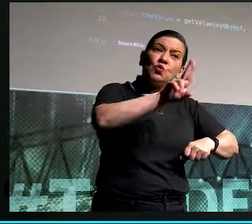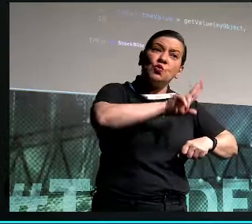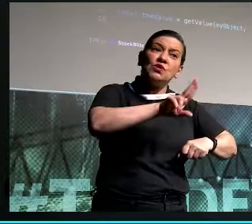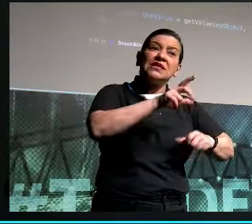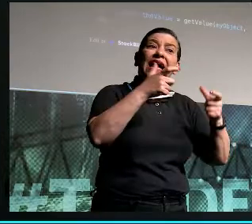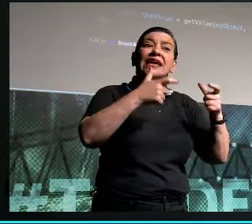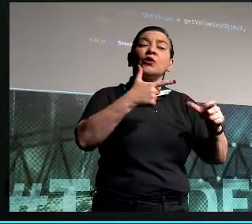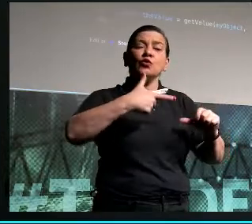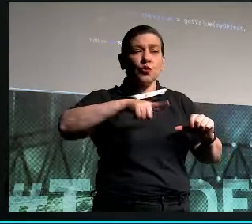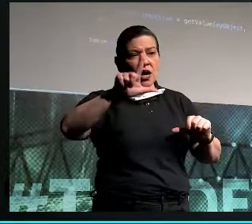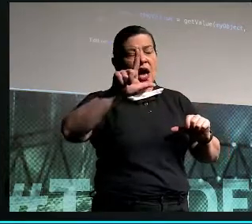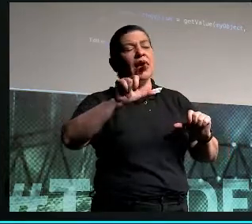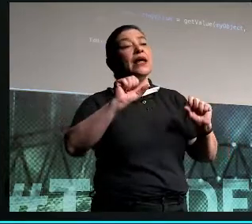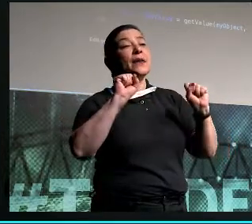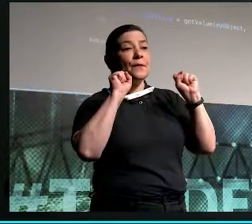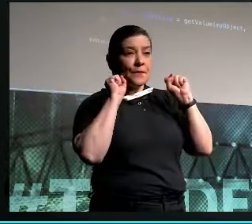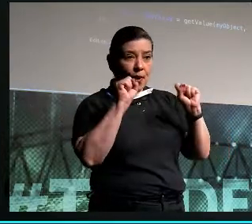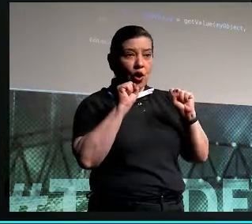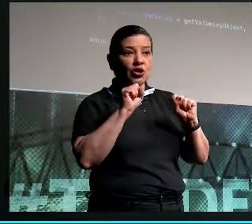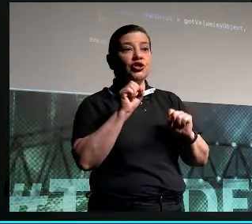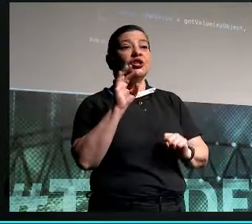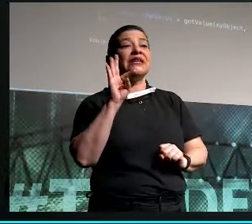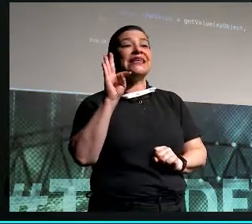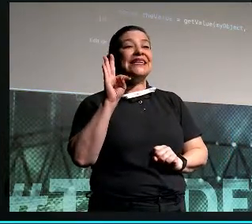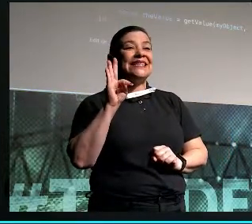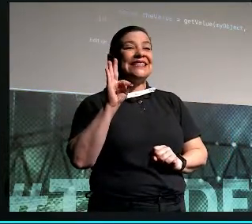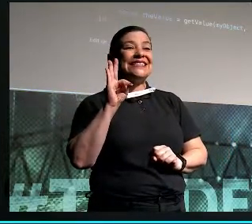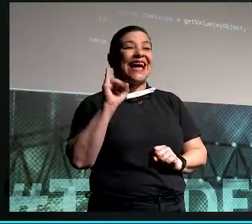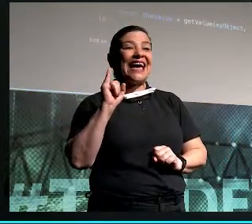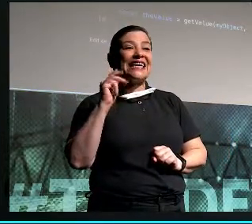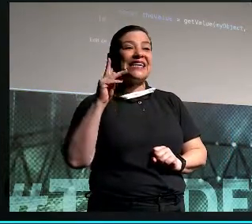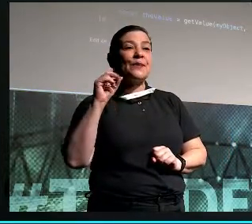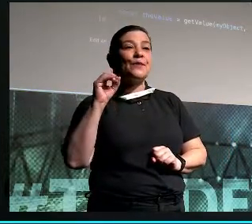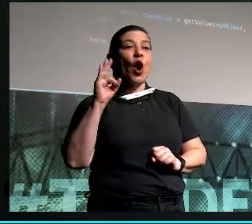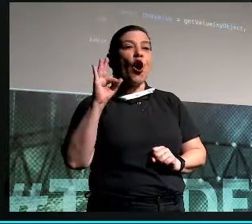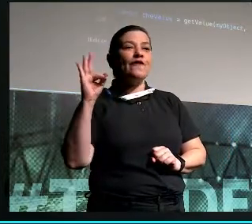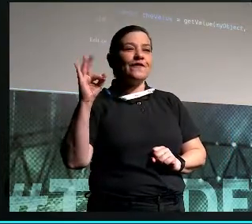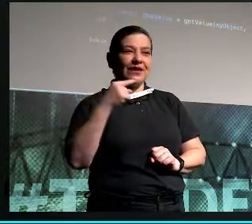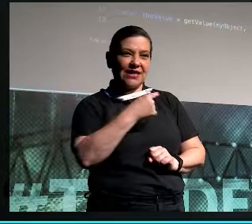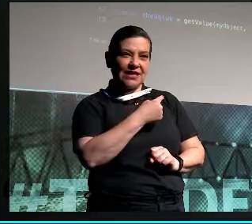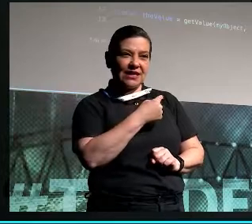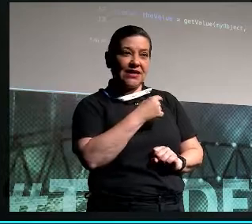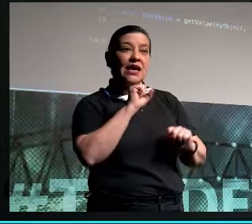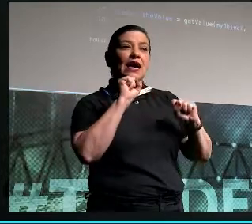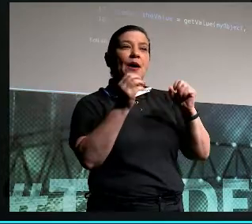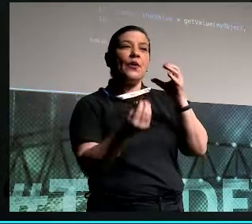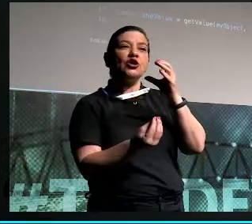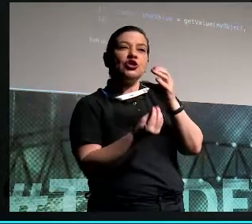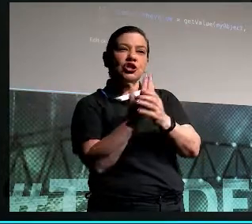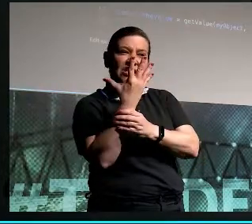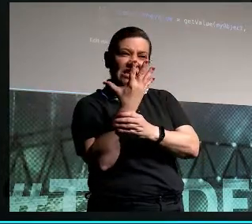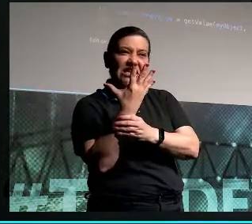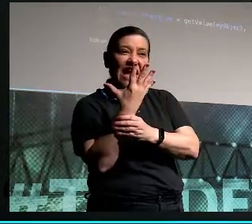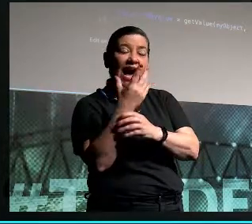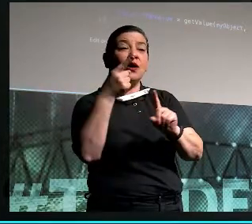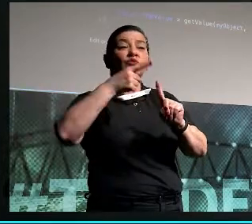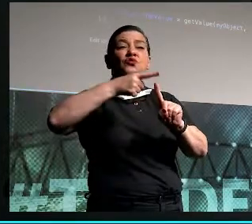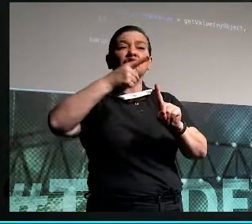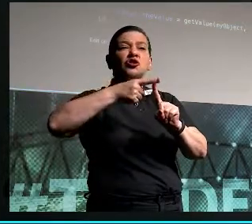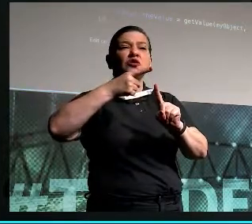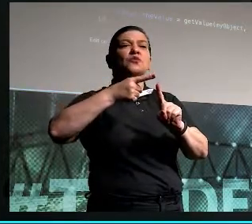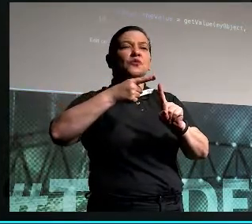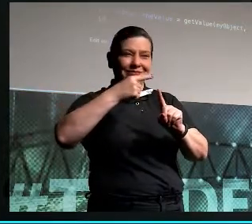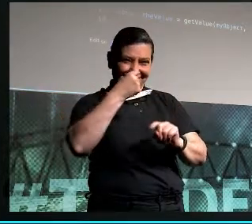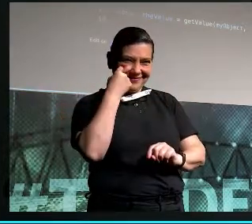lugar. Você pode usar o typeof. O typeof do TypeScript, você pode criar um tipo a partir do typeof de qualquer coisa e você